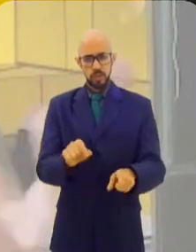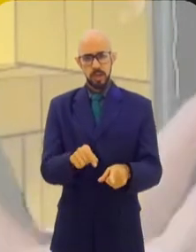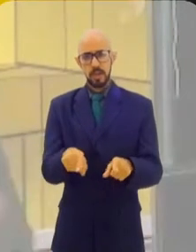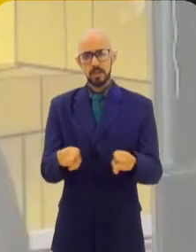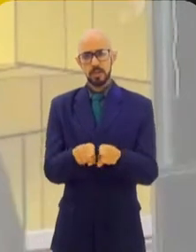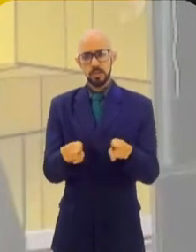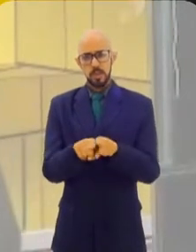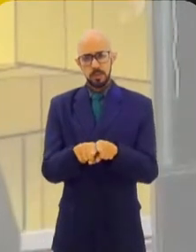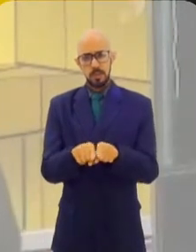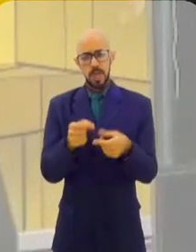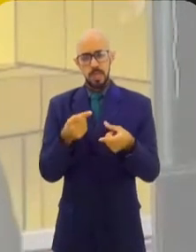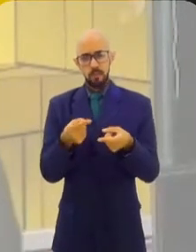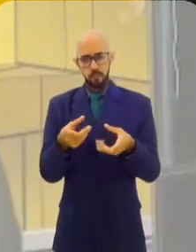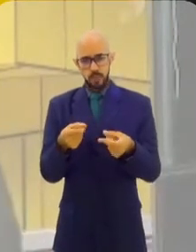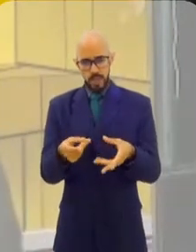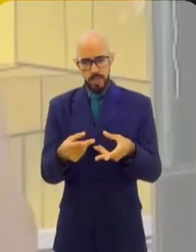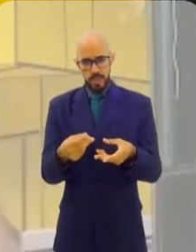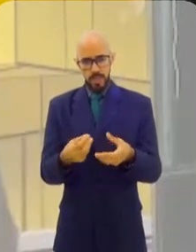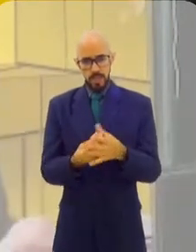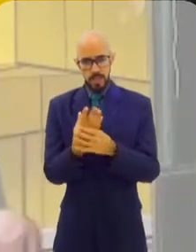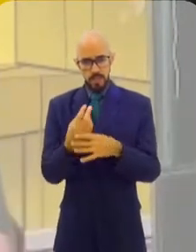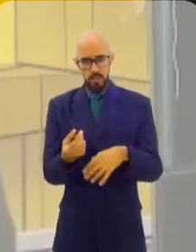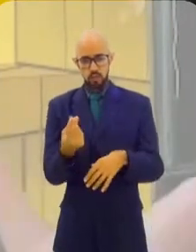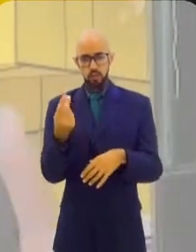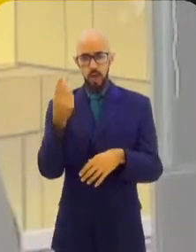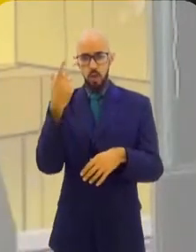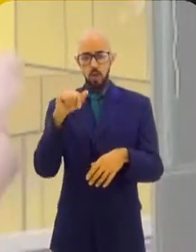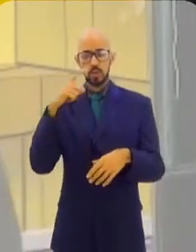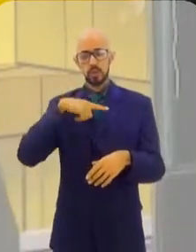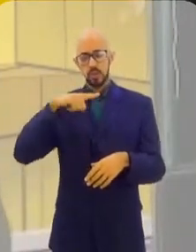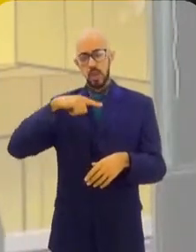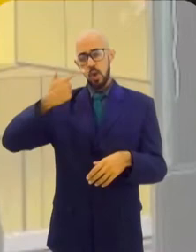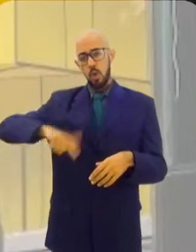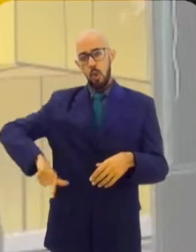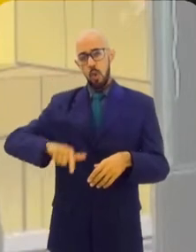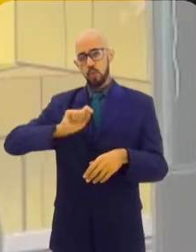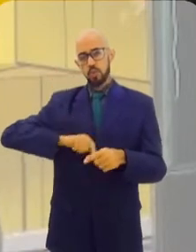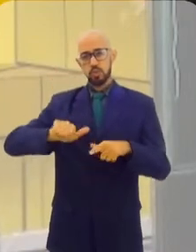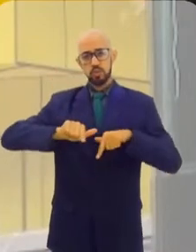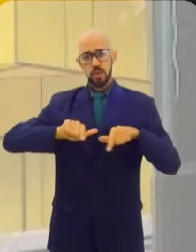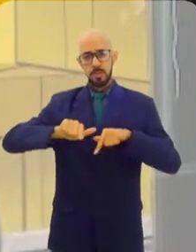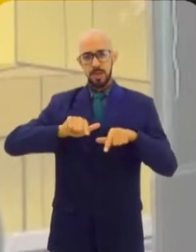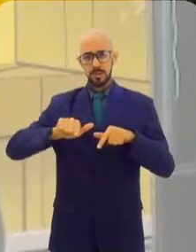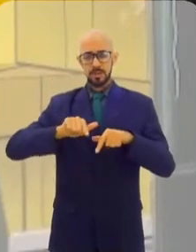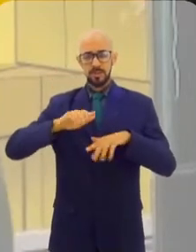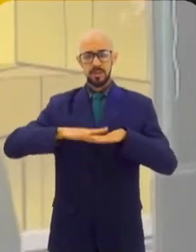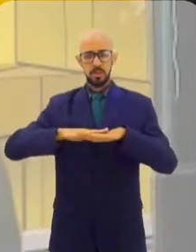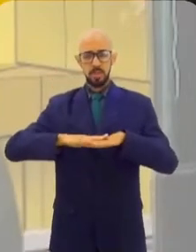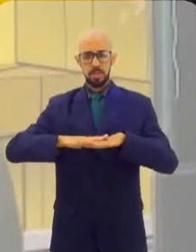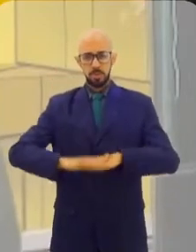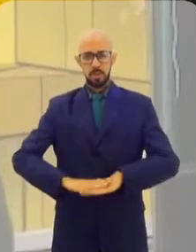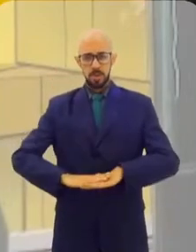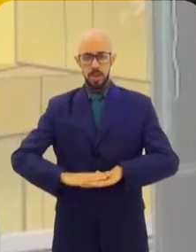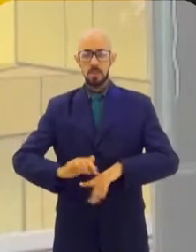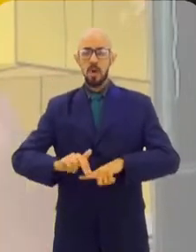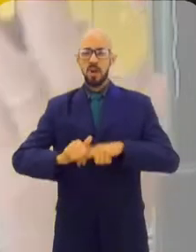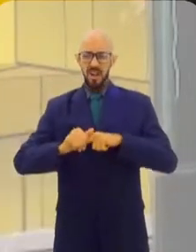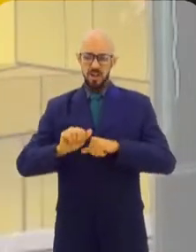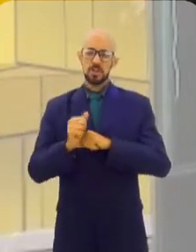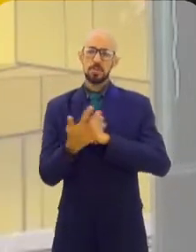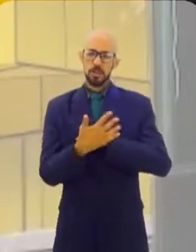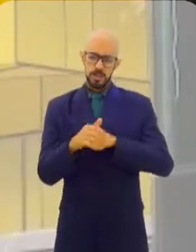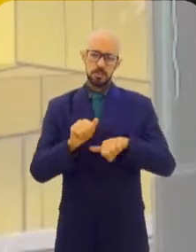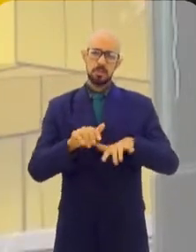pessoas na empregadas com piercing geração de valor a gente teve outras atividades muito impactadas pela